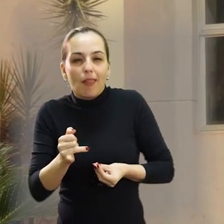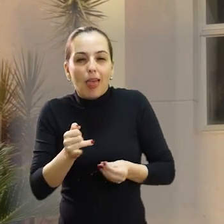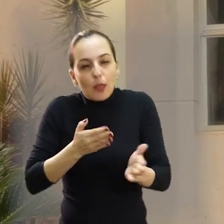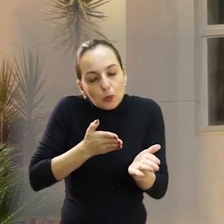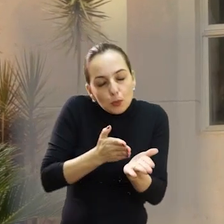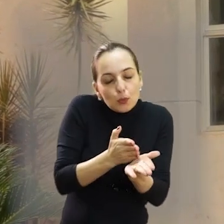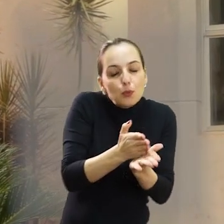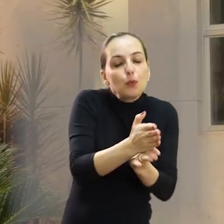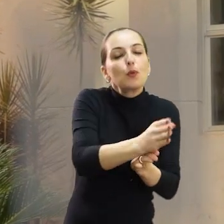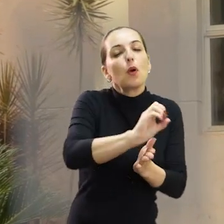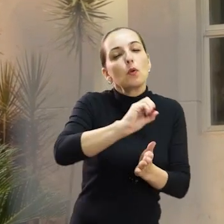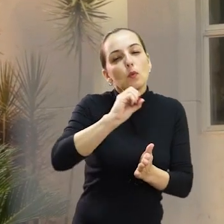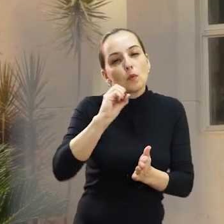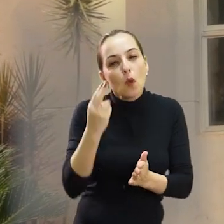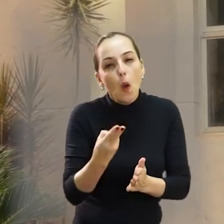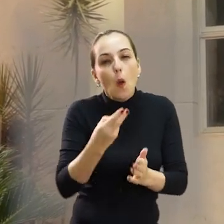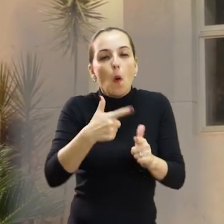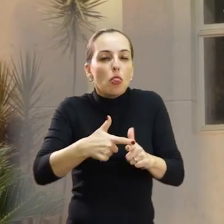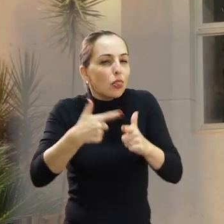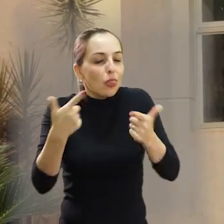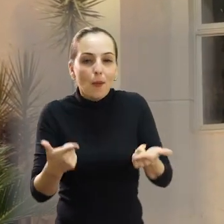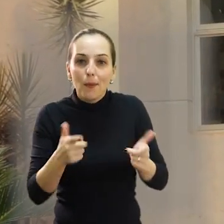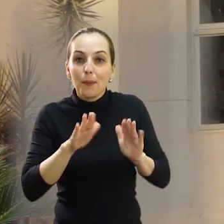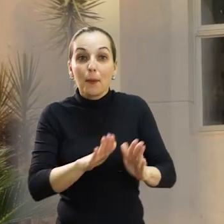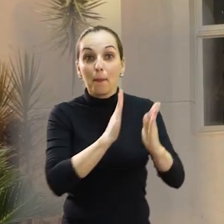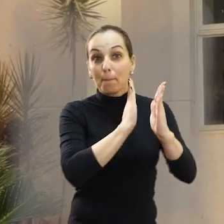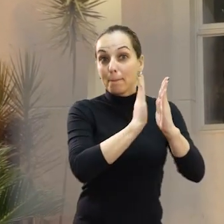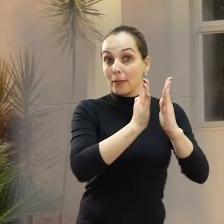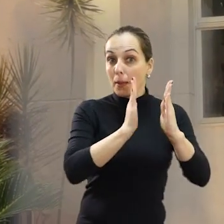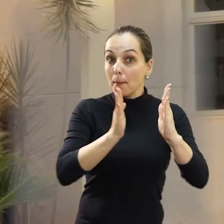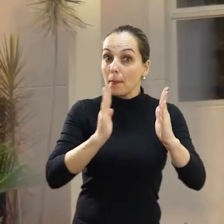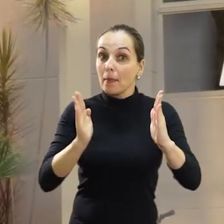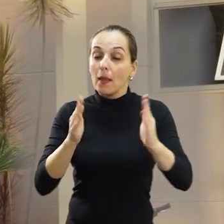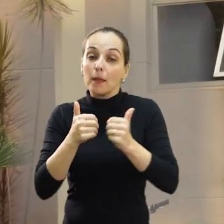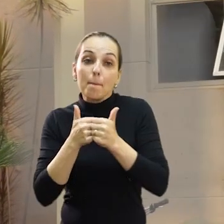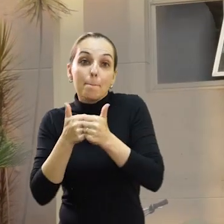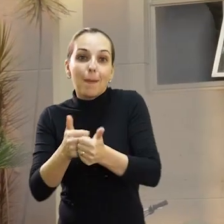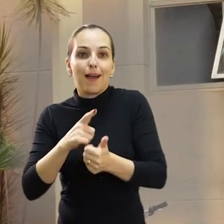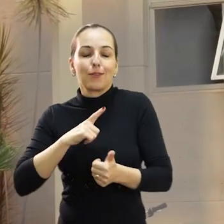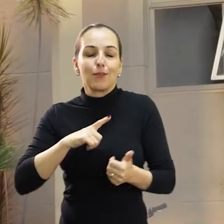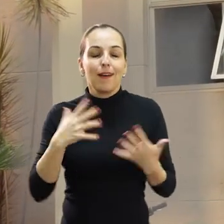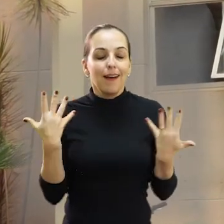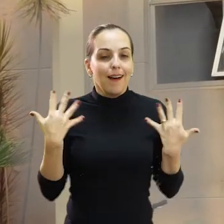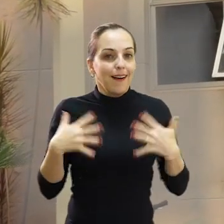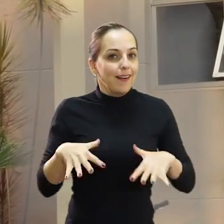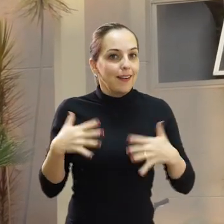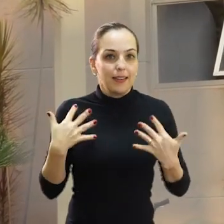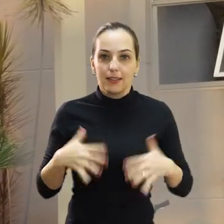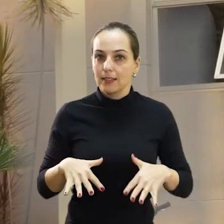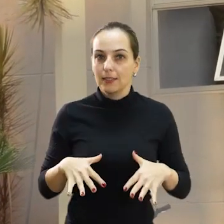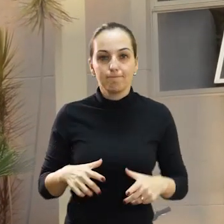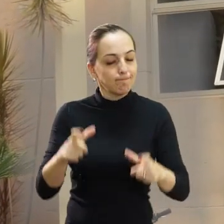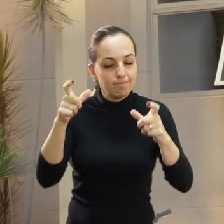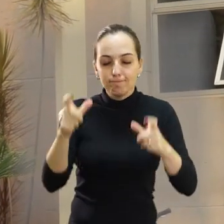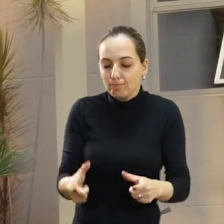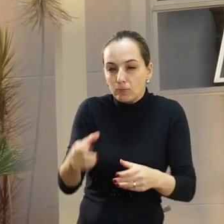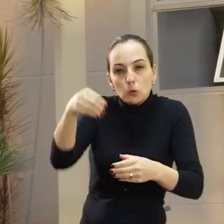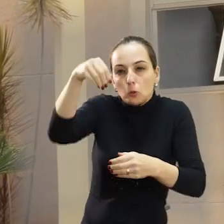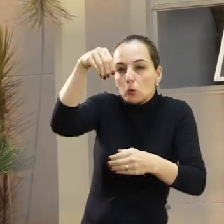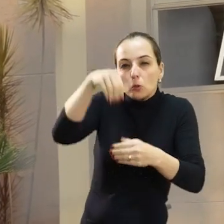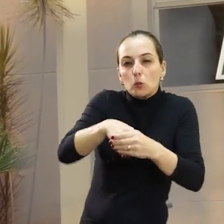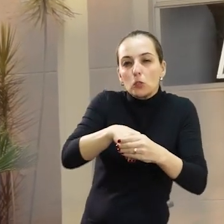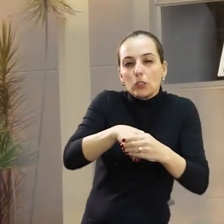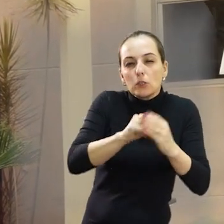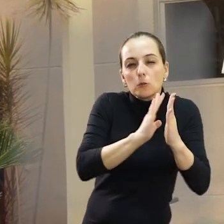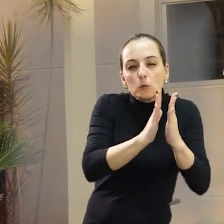biblioteca. Eu não sei se foi por um acaso de destino ou sorte. Ela morava muito perto da biblioteca